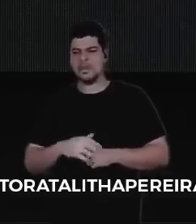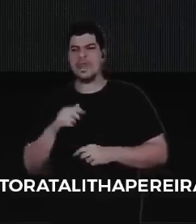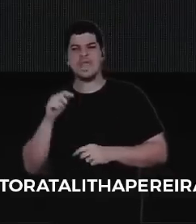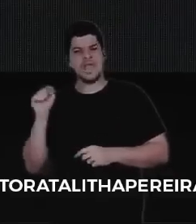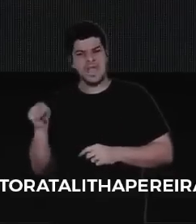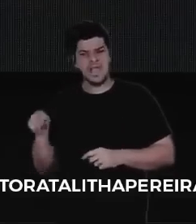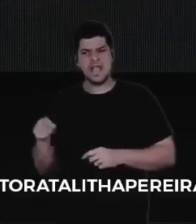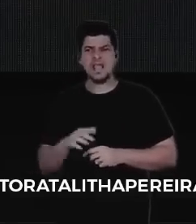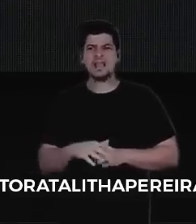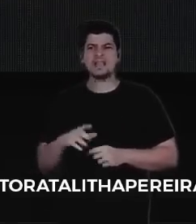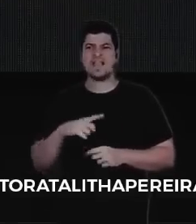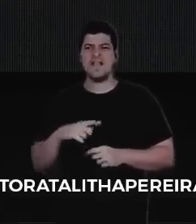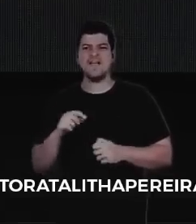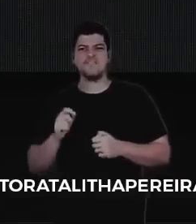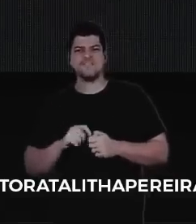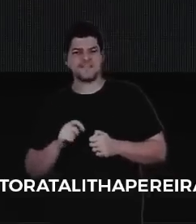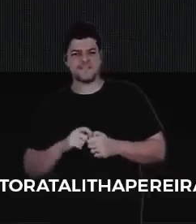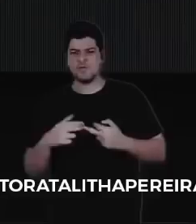quando tinha que fazer alguma coisa ele ficava